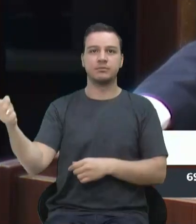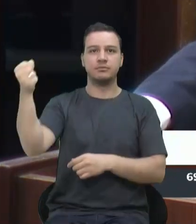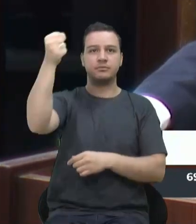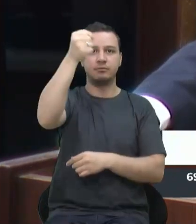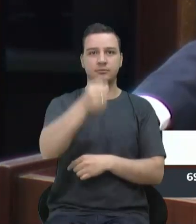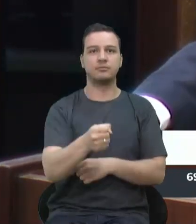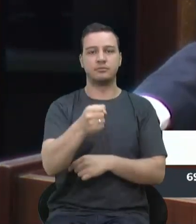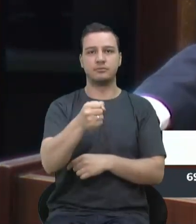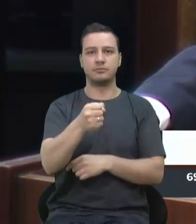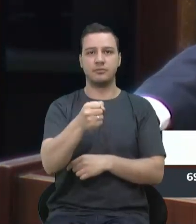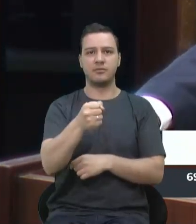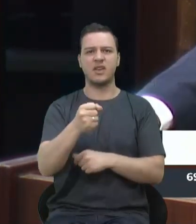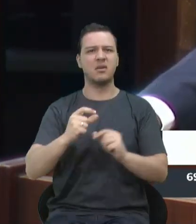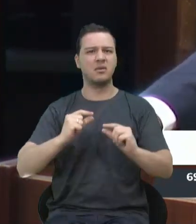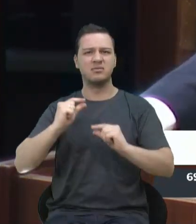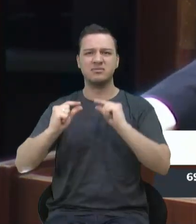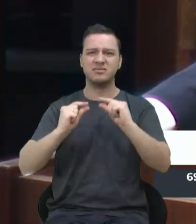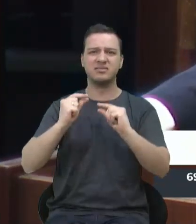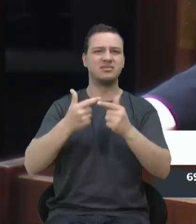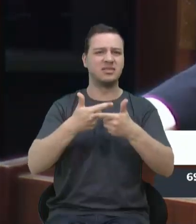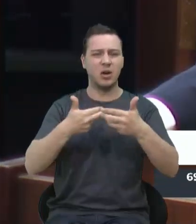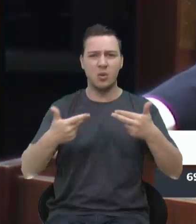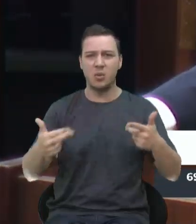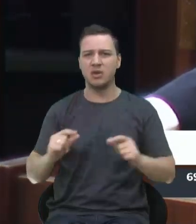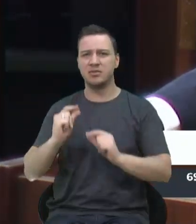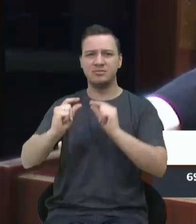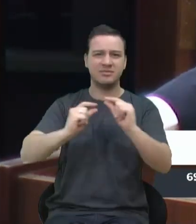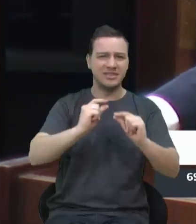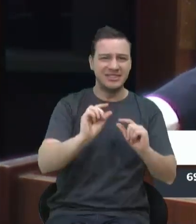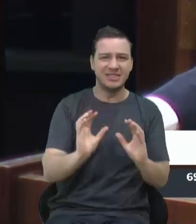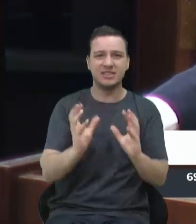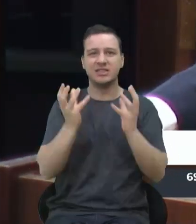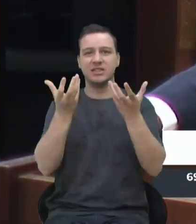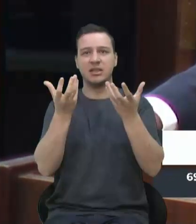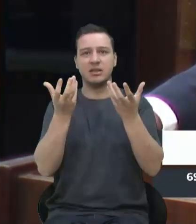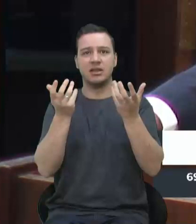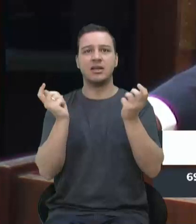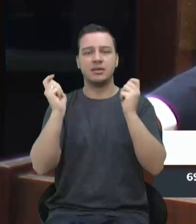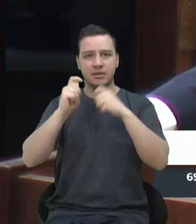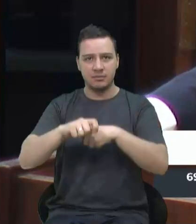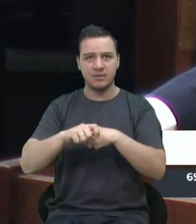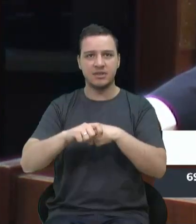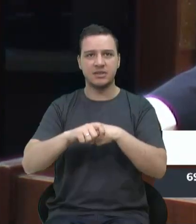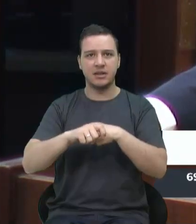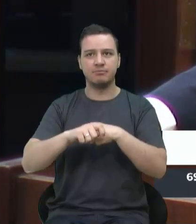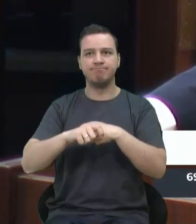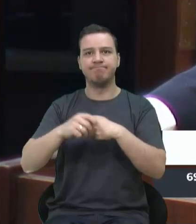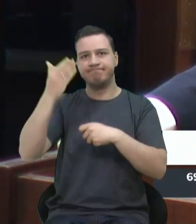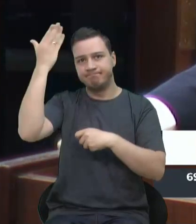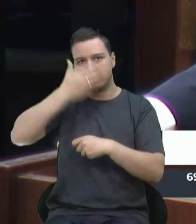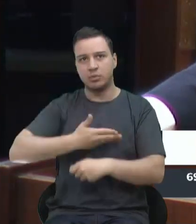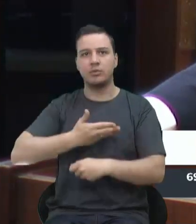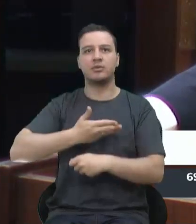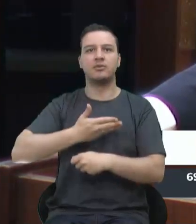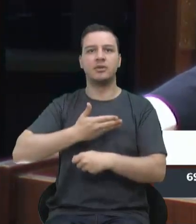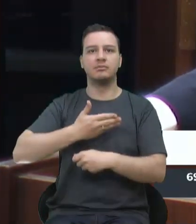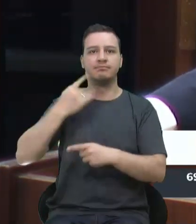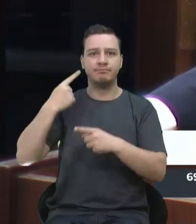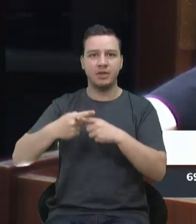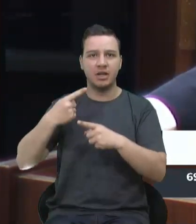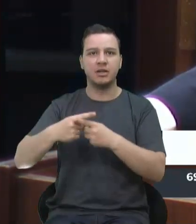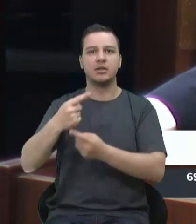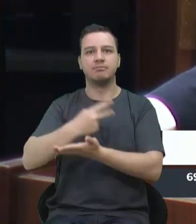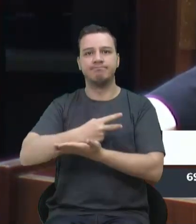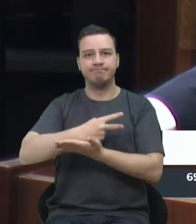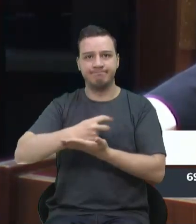coisas, pouquíssimos acontecimentos constituem justa causa para a revogação